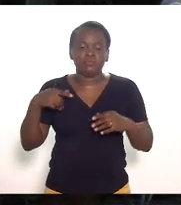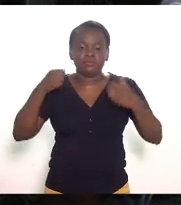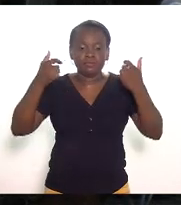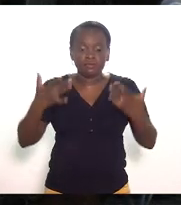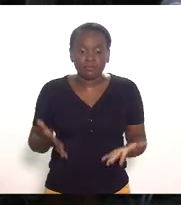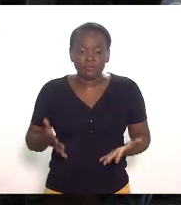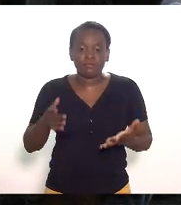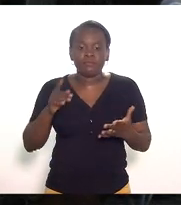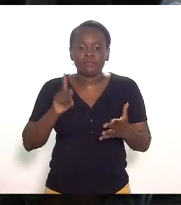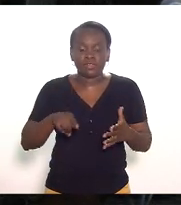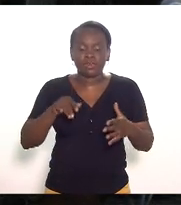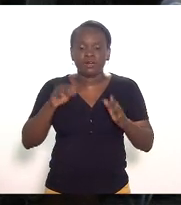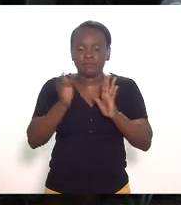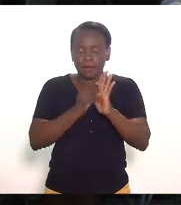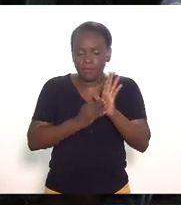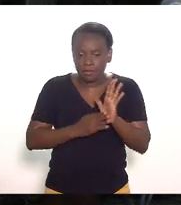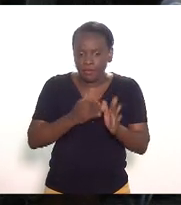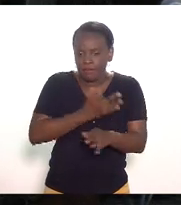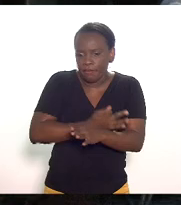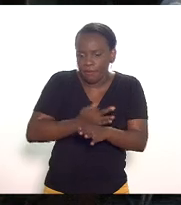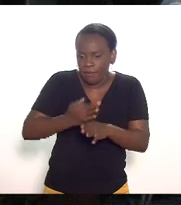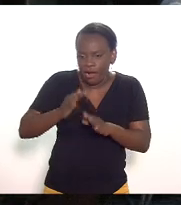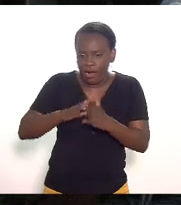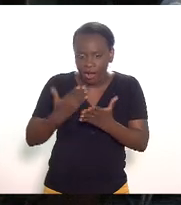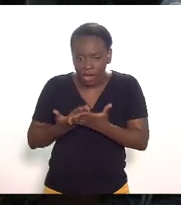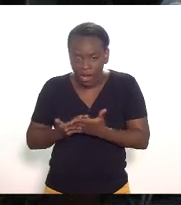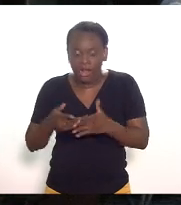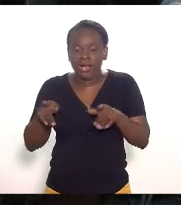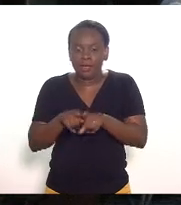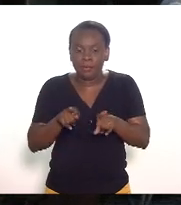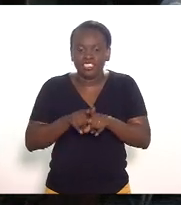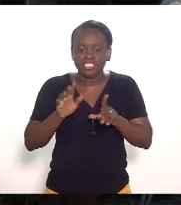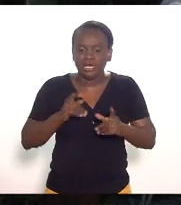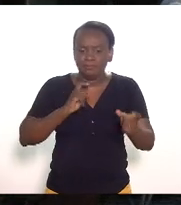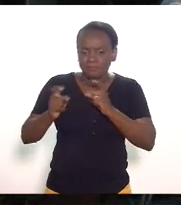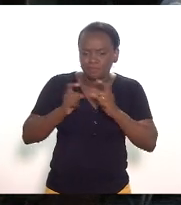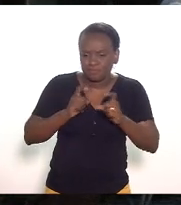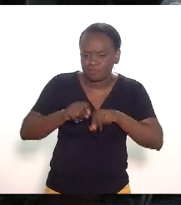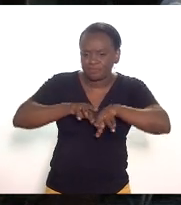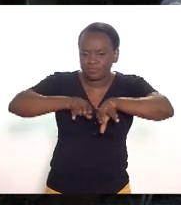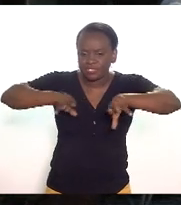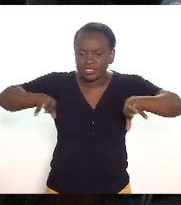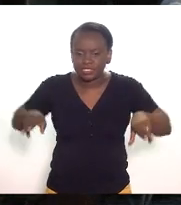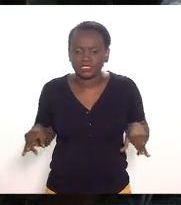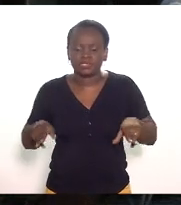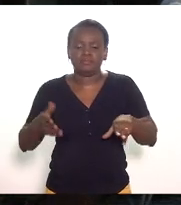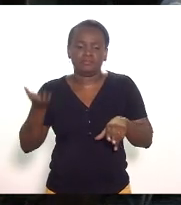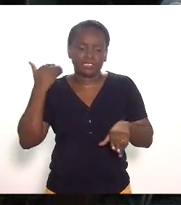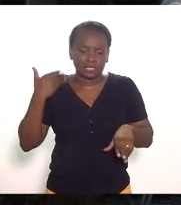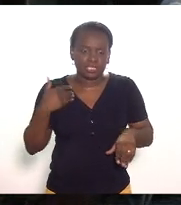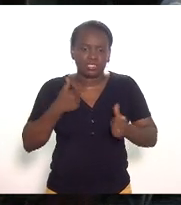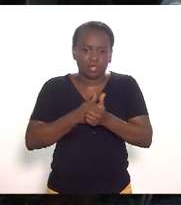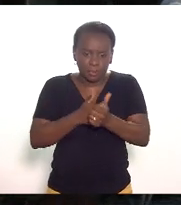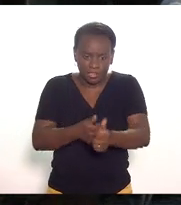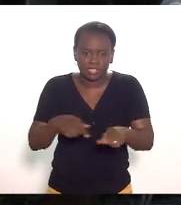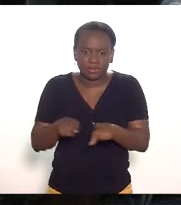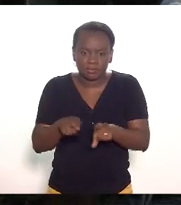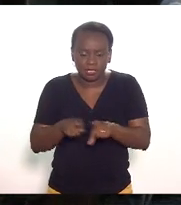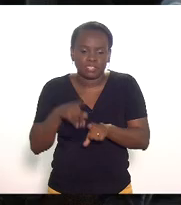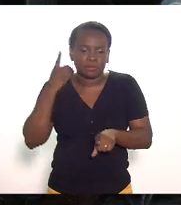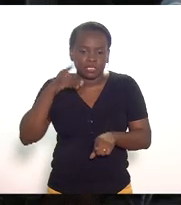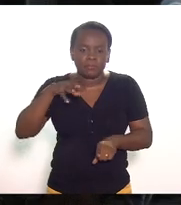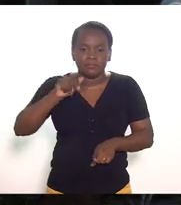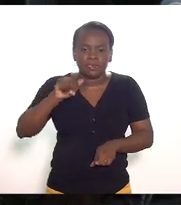sobre a comunicação de ausência durante o período escolar. Nós fizemos um amplo debate, na época acompanhei também a deputada